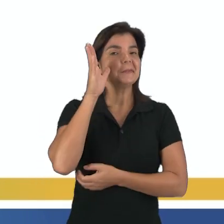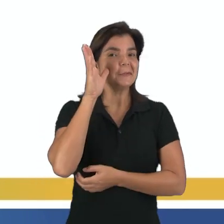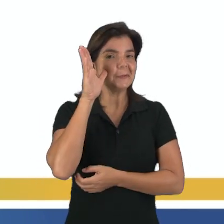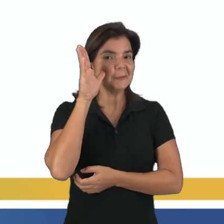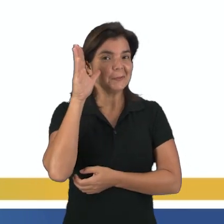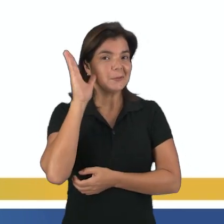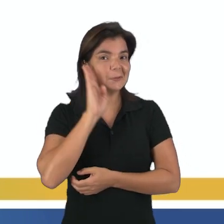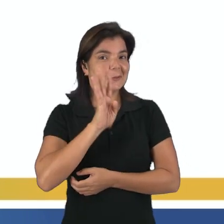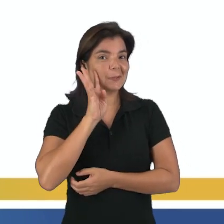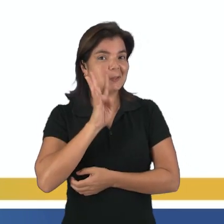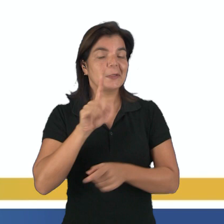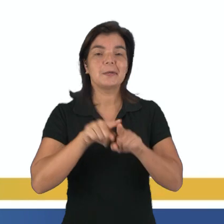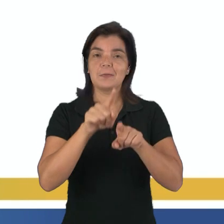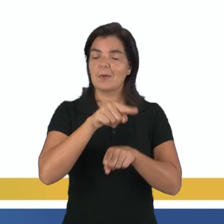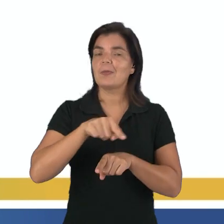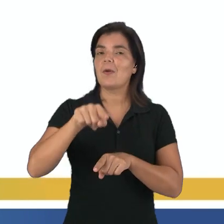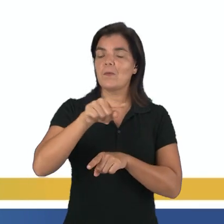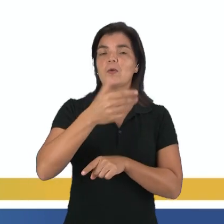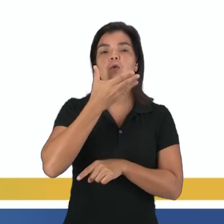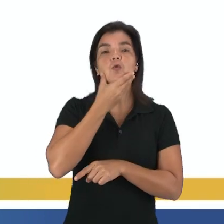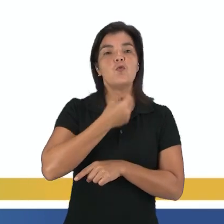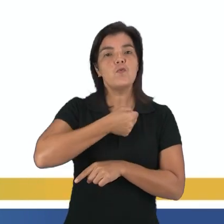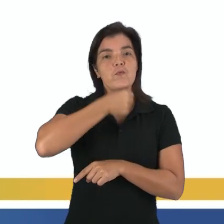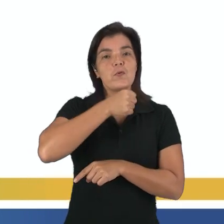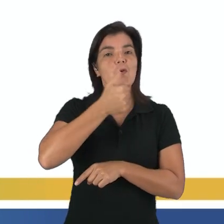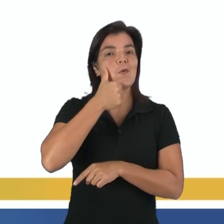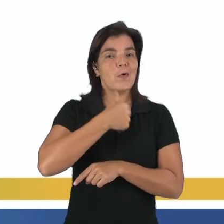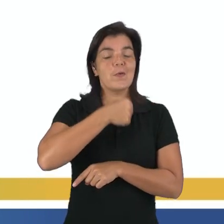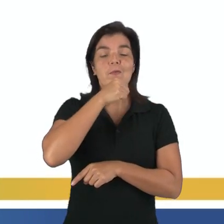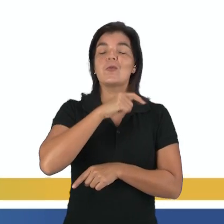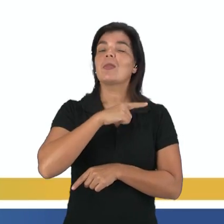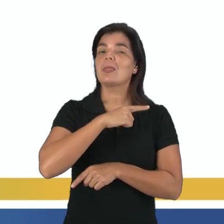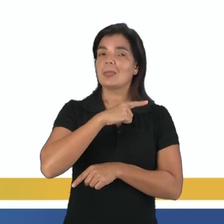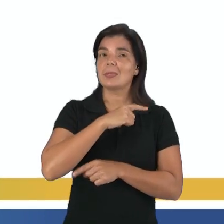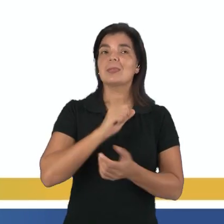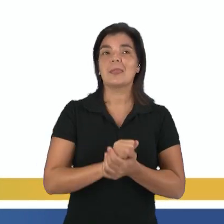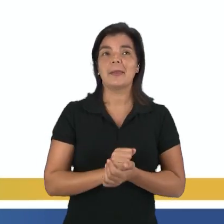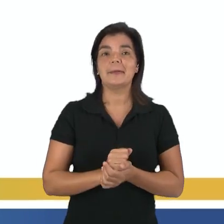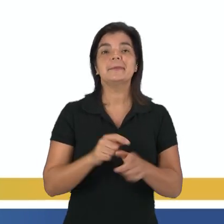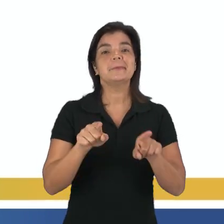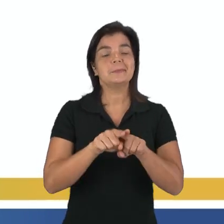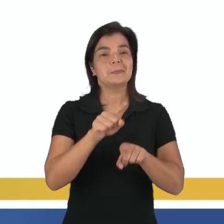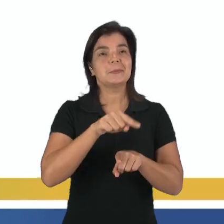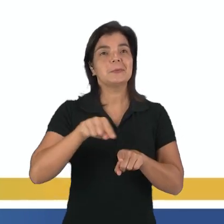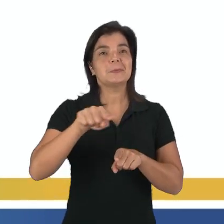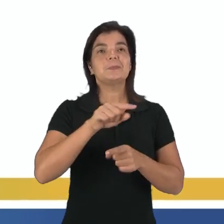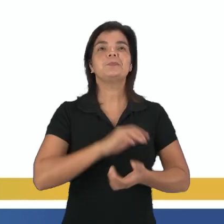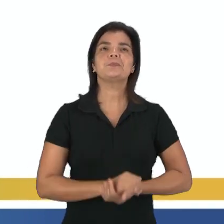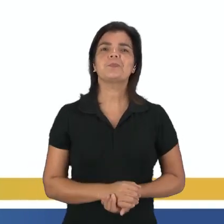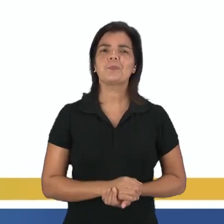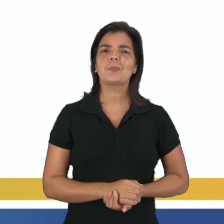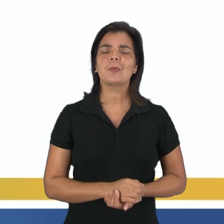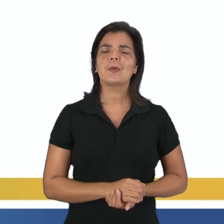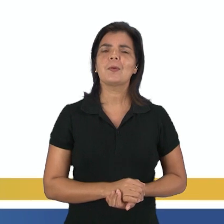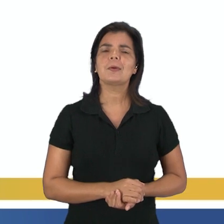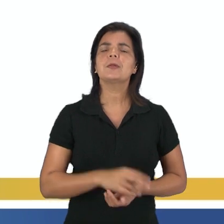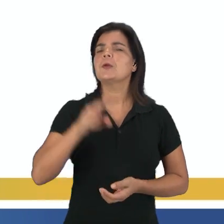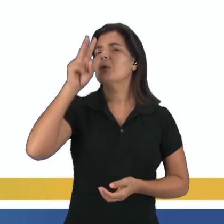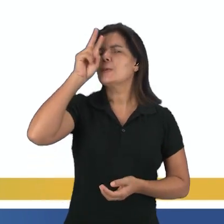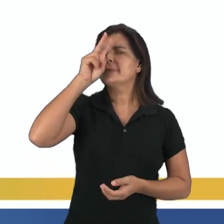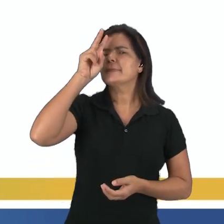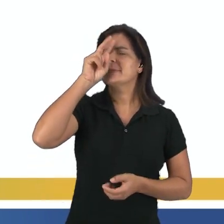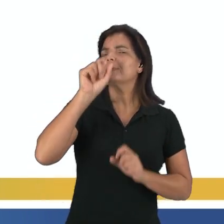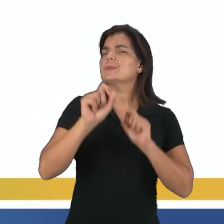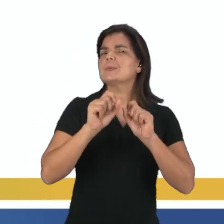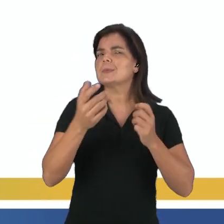interessante. Talvez o seu avô ou a sua avó tenha essas histórias para contar para você. Como essas memórias